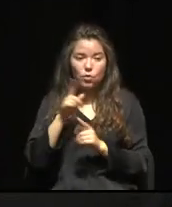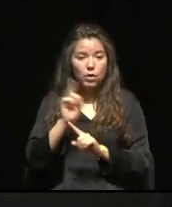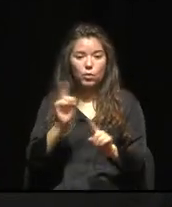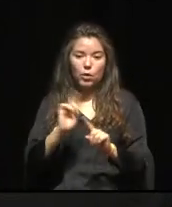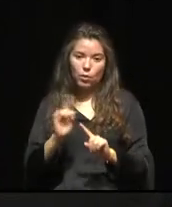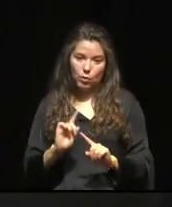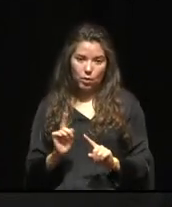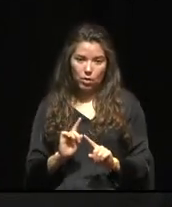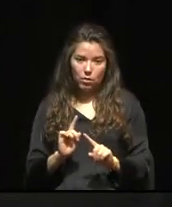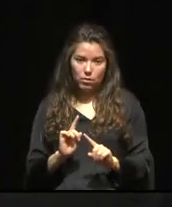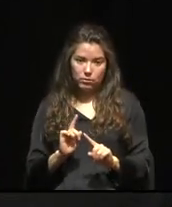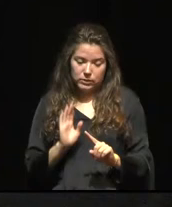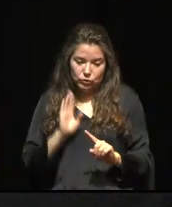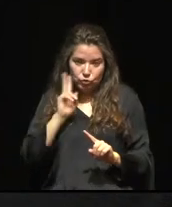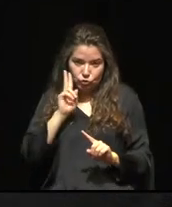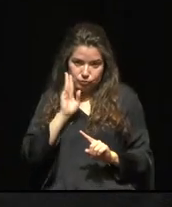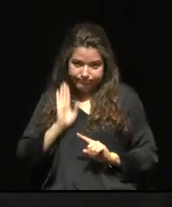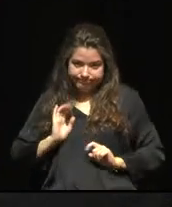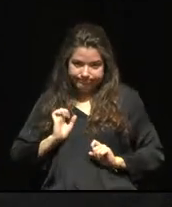Ah não a